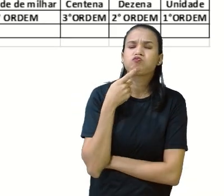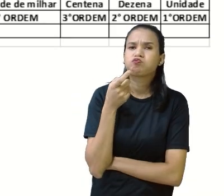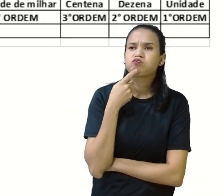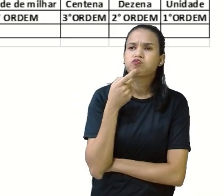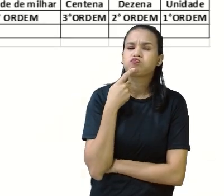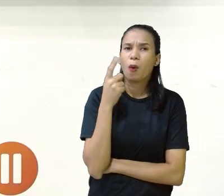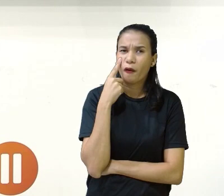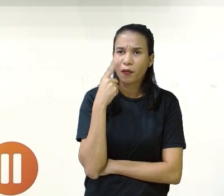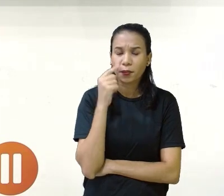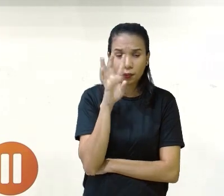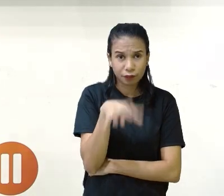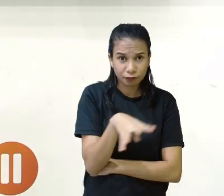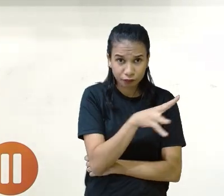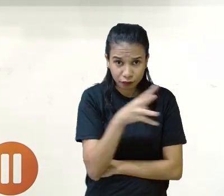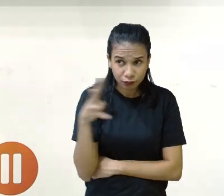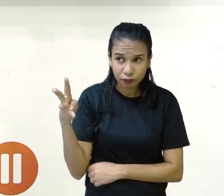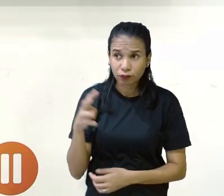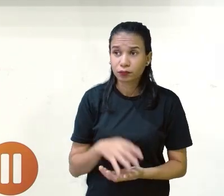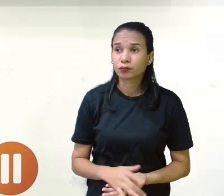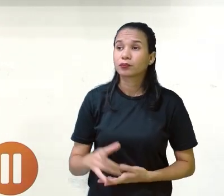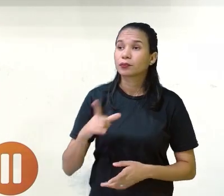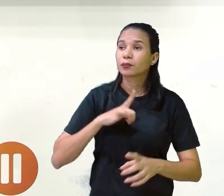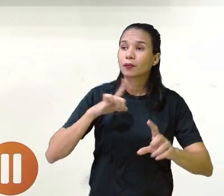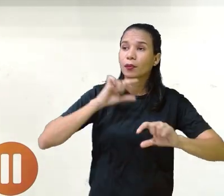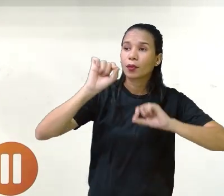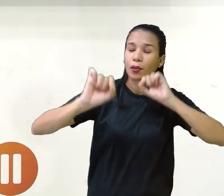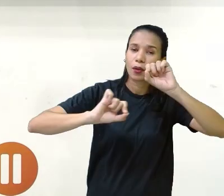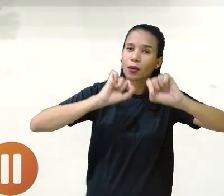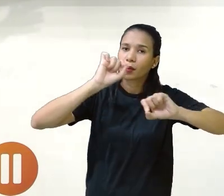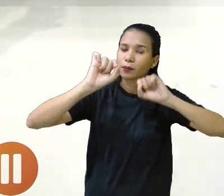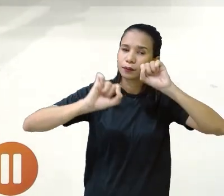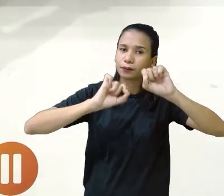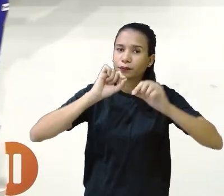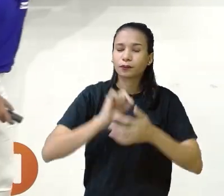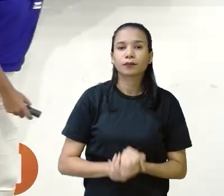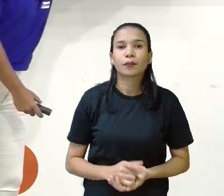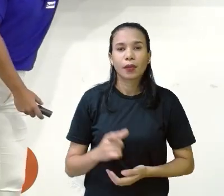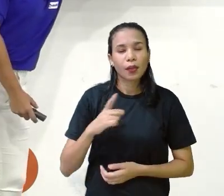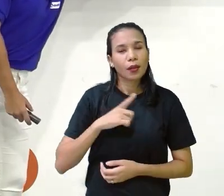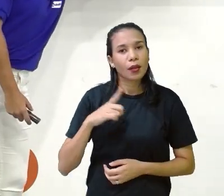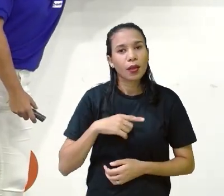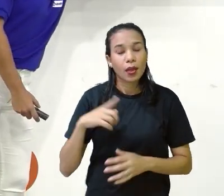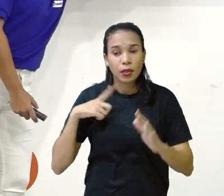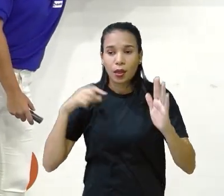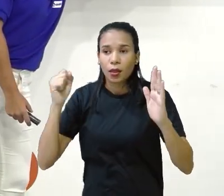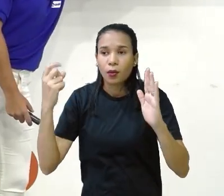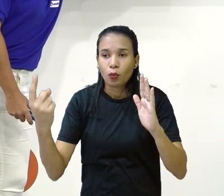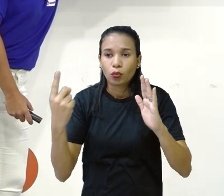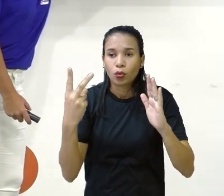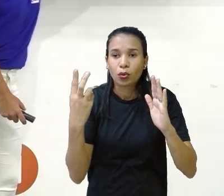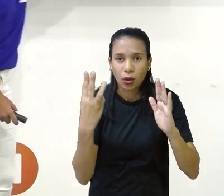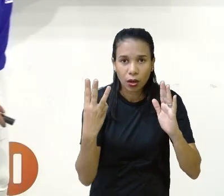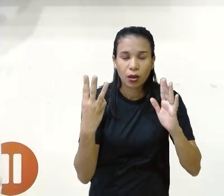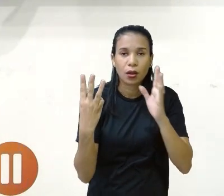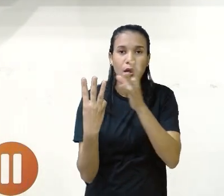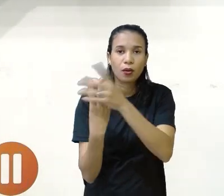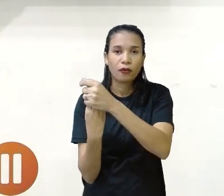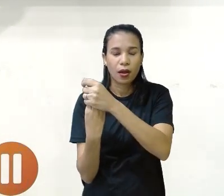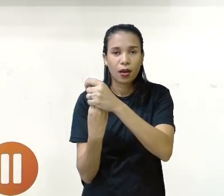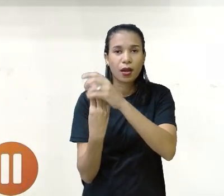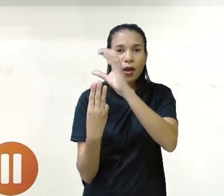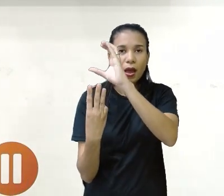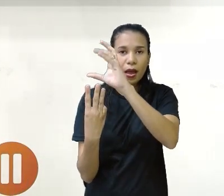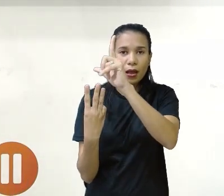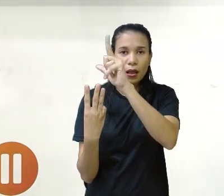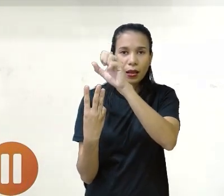aqui no quadro de valor e lugar? Lembra que a cada 3 grupos a gente muda de